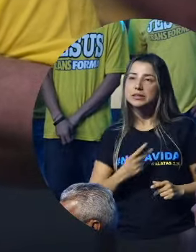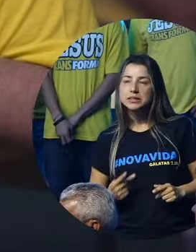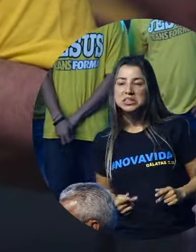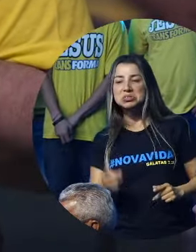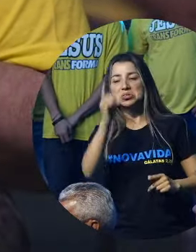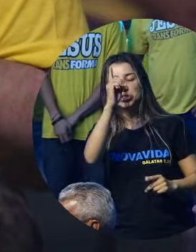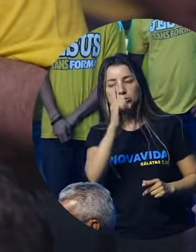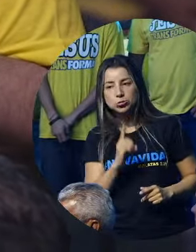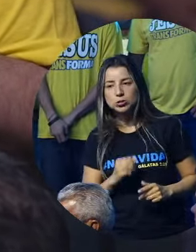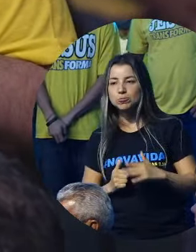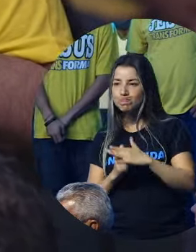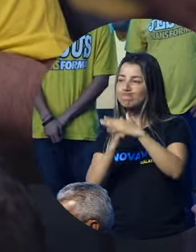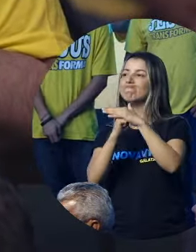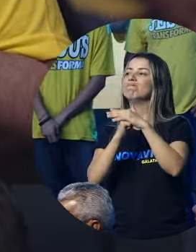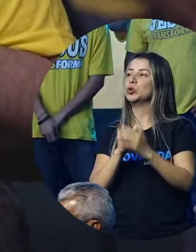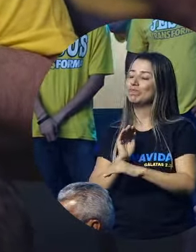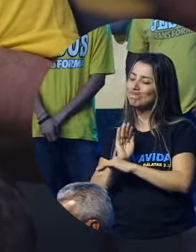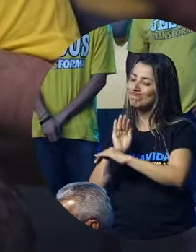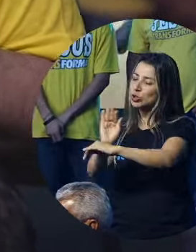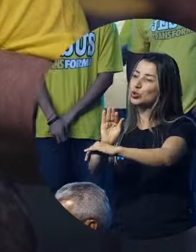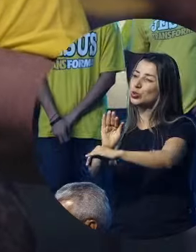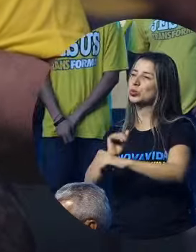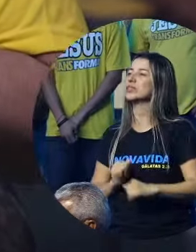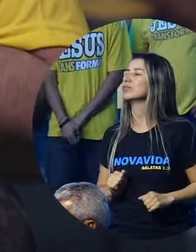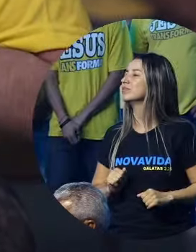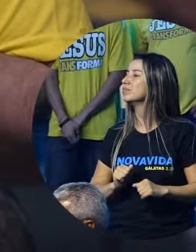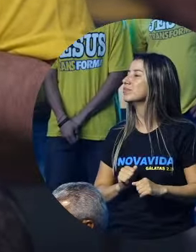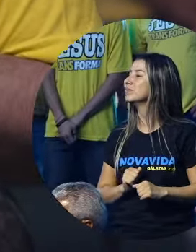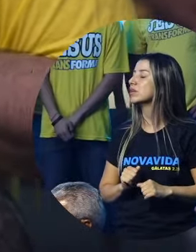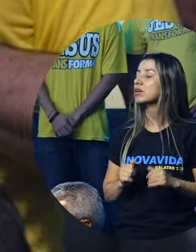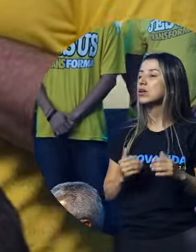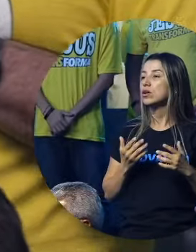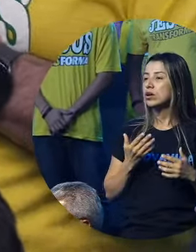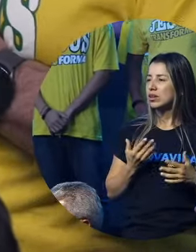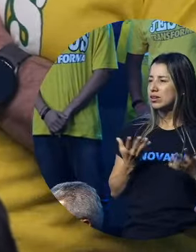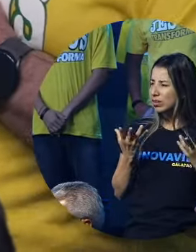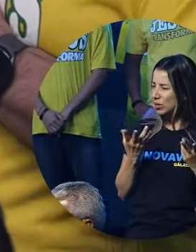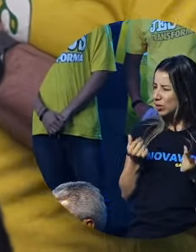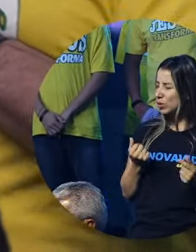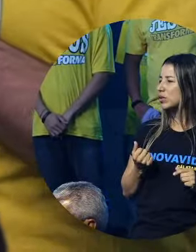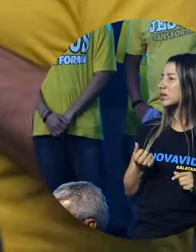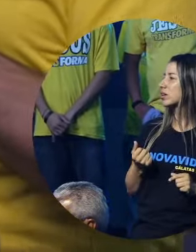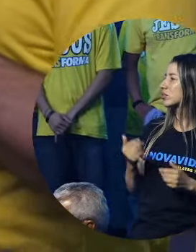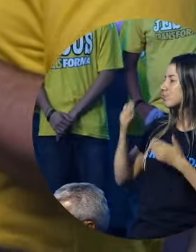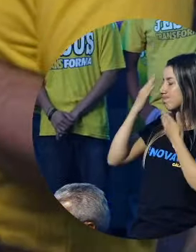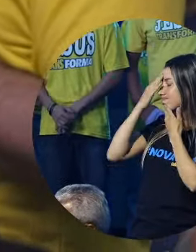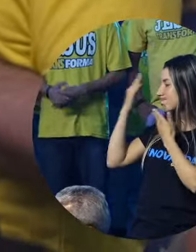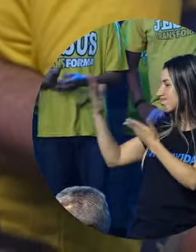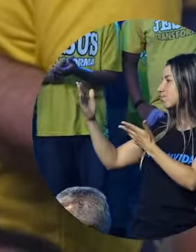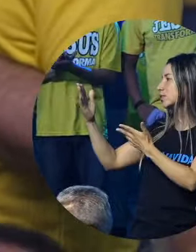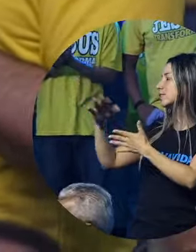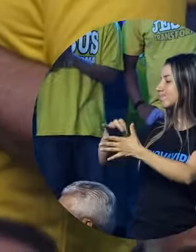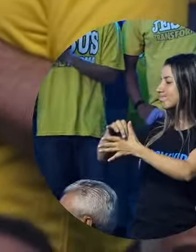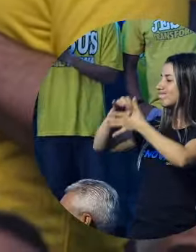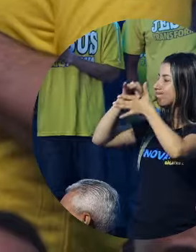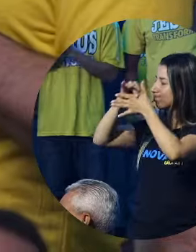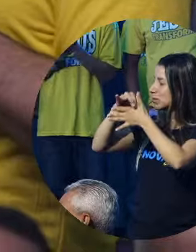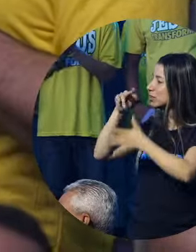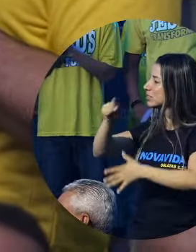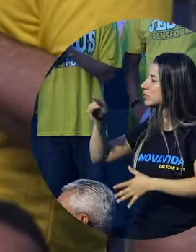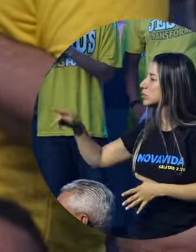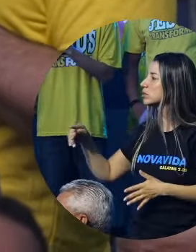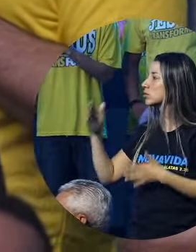nós. Queria aqui reconhecer diante dos batistas a sua liderança, Pastor Yukias. Muito obrigado,